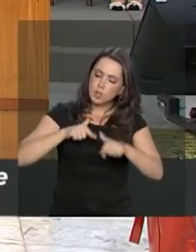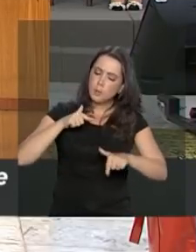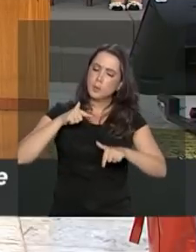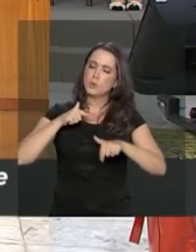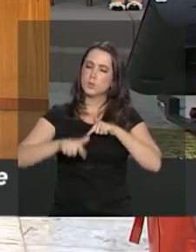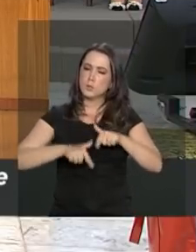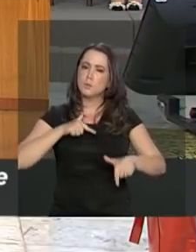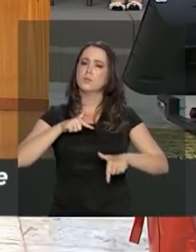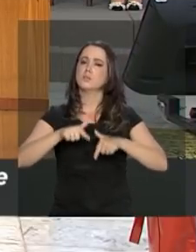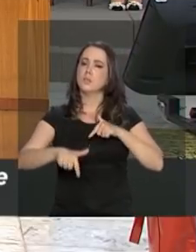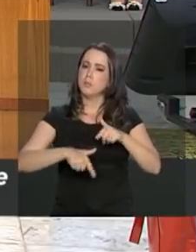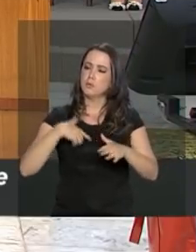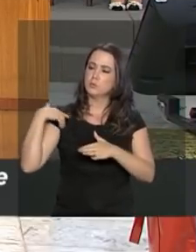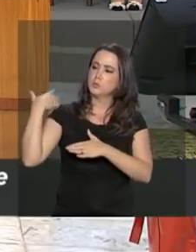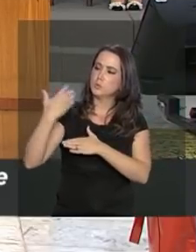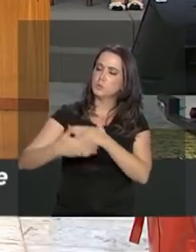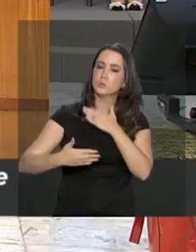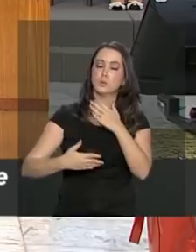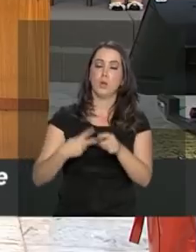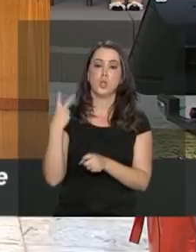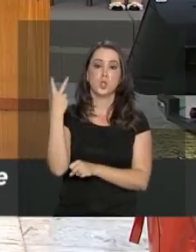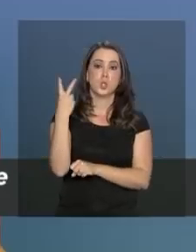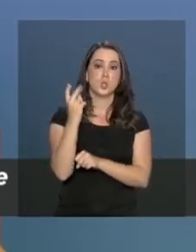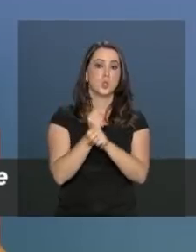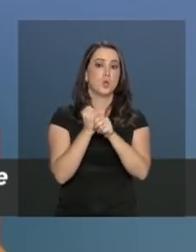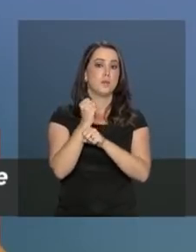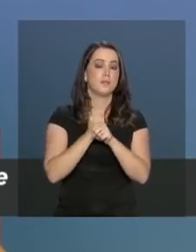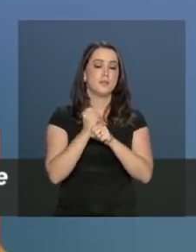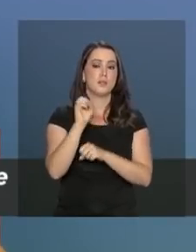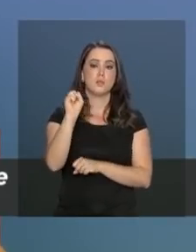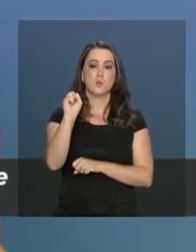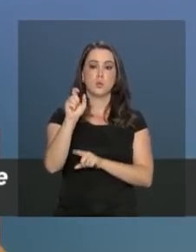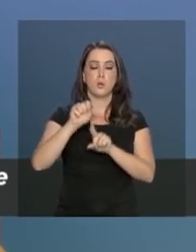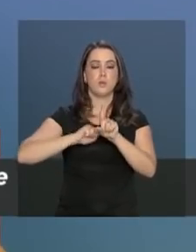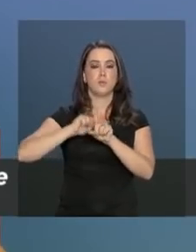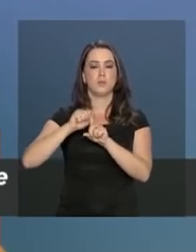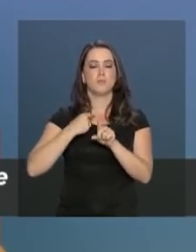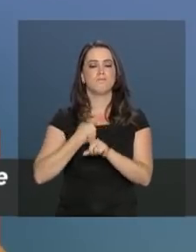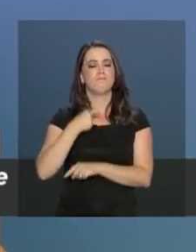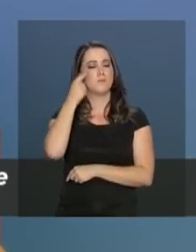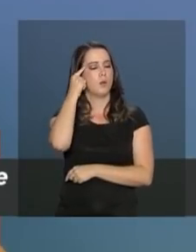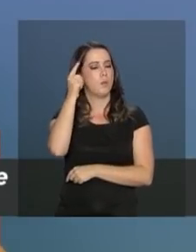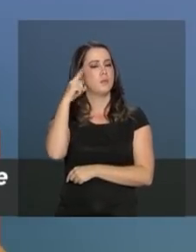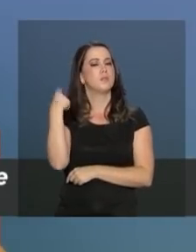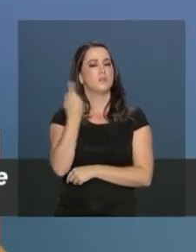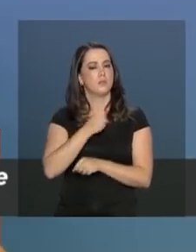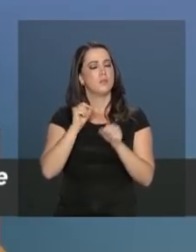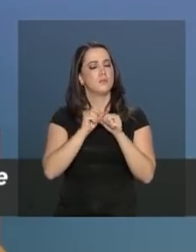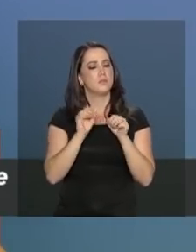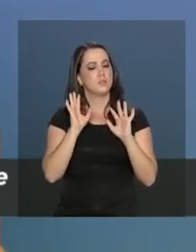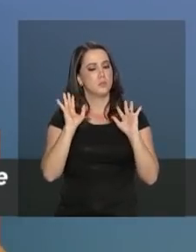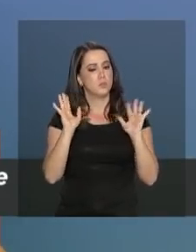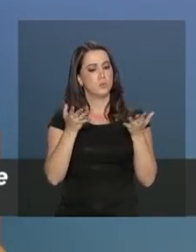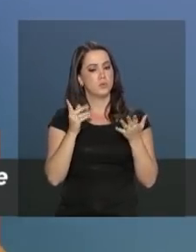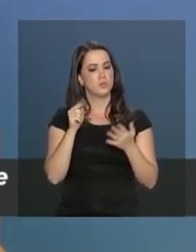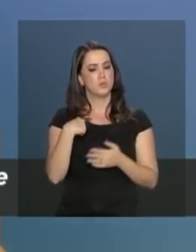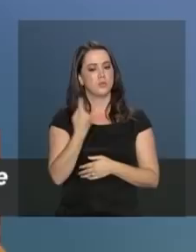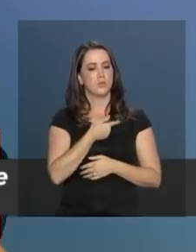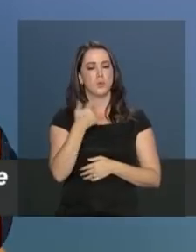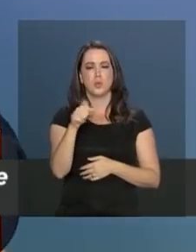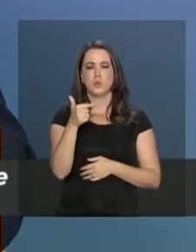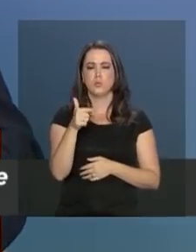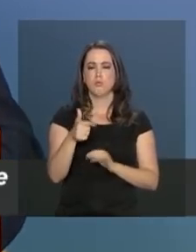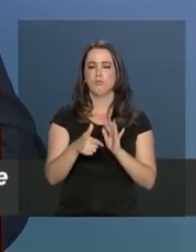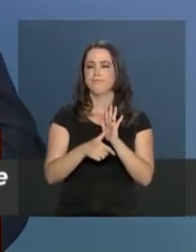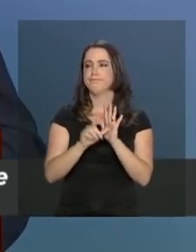ao longo do tempo ao longo desses dois anos e oito meses penso que nós fizemos talvez o que não tenha